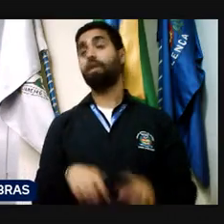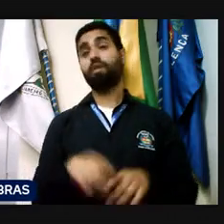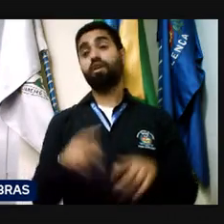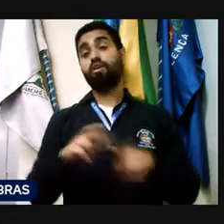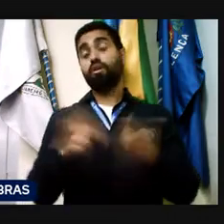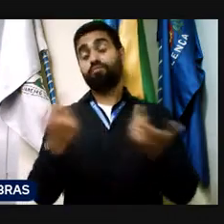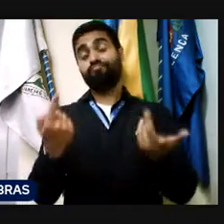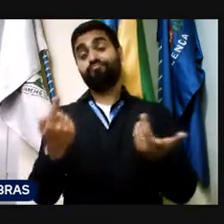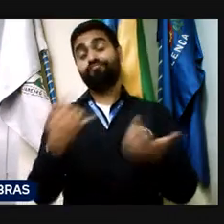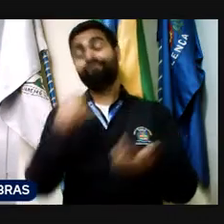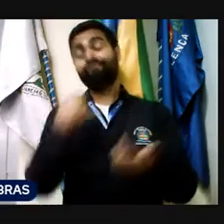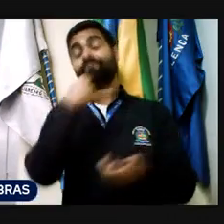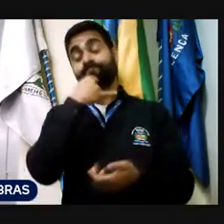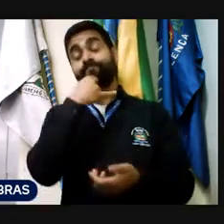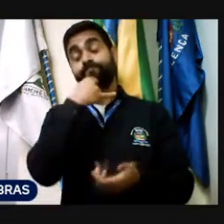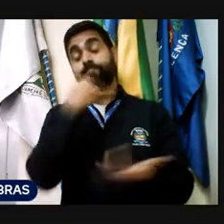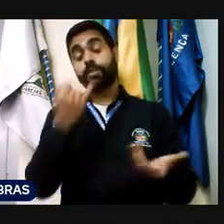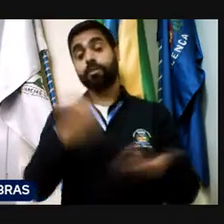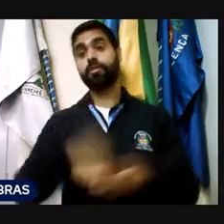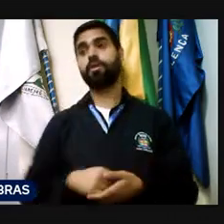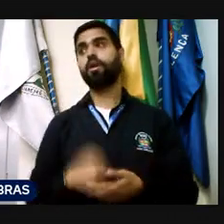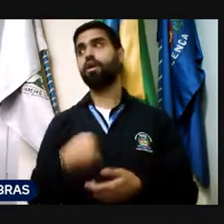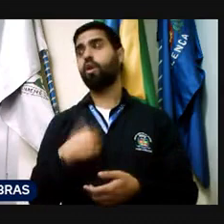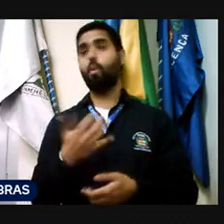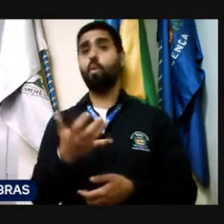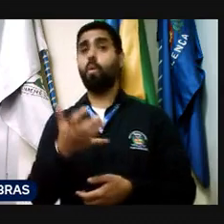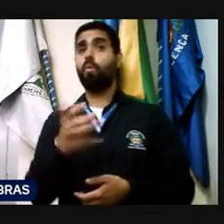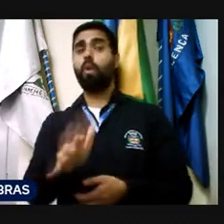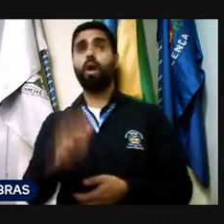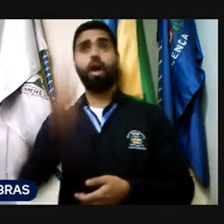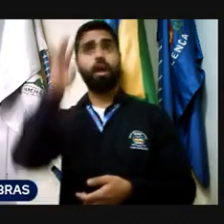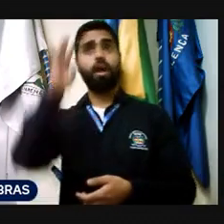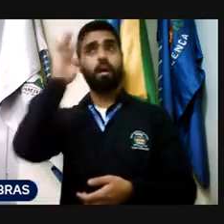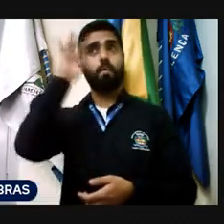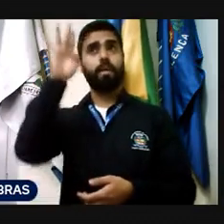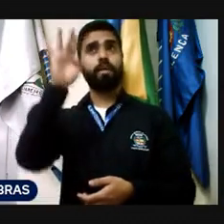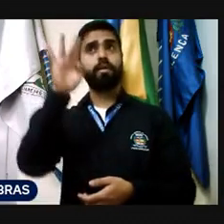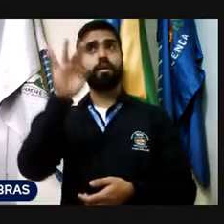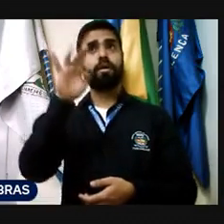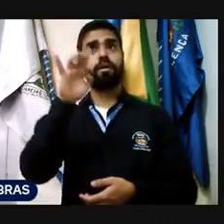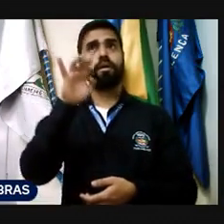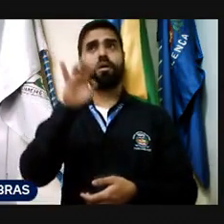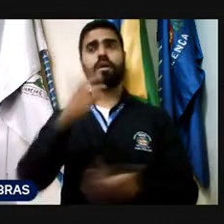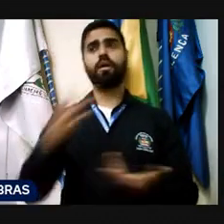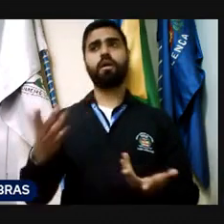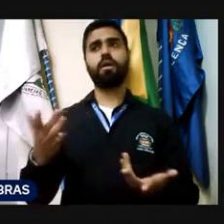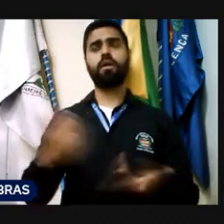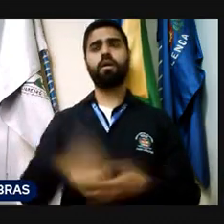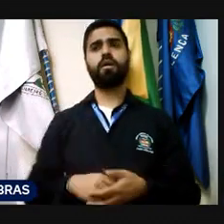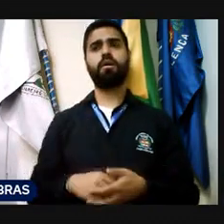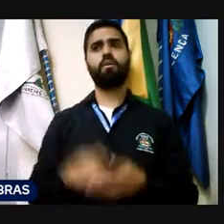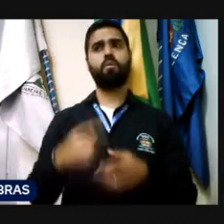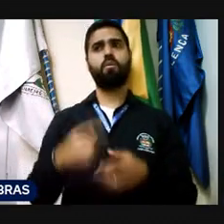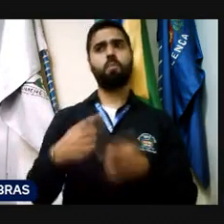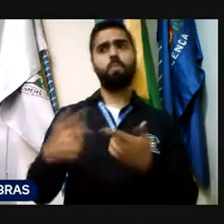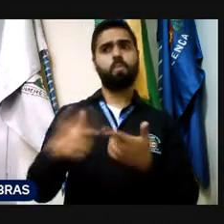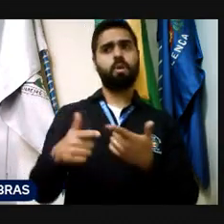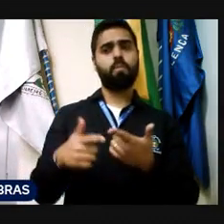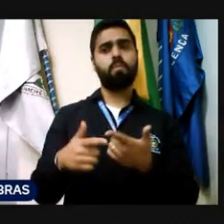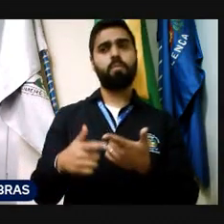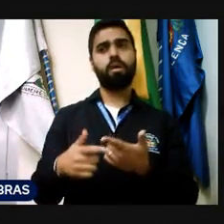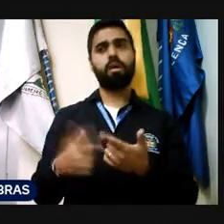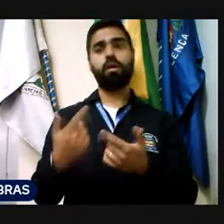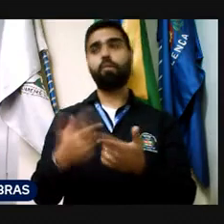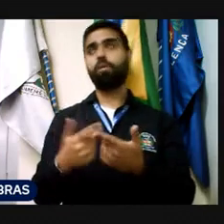triste. E não quero aqui nem imaginar nenhuma possibilidade de retaliação, haja visto que nós